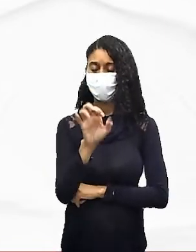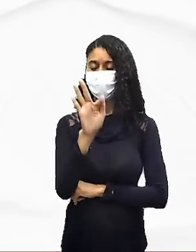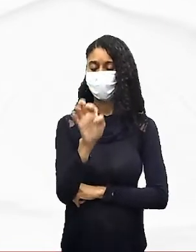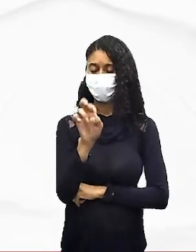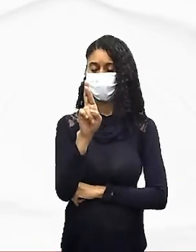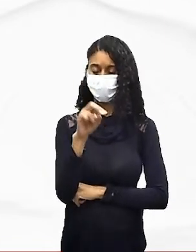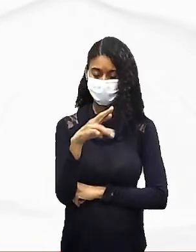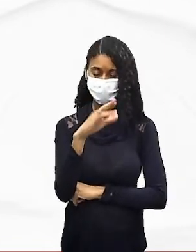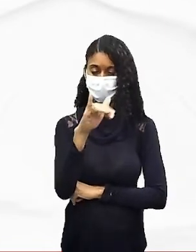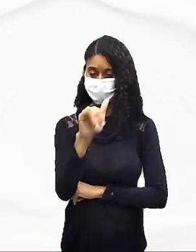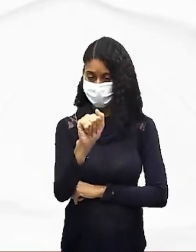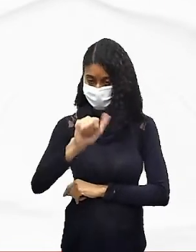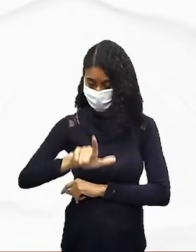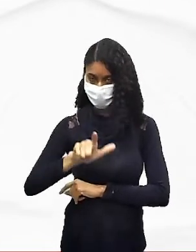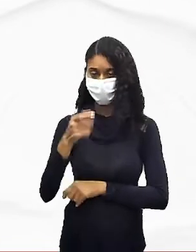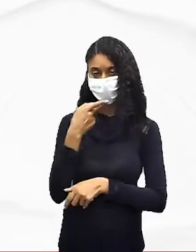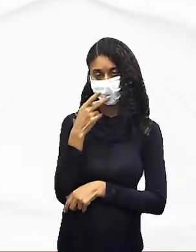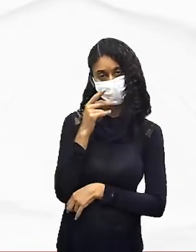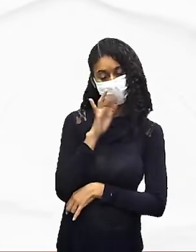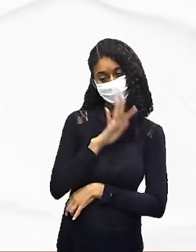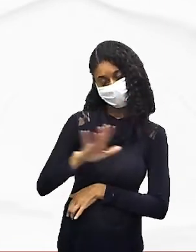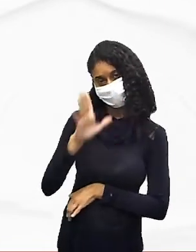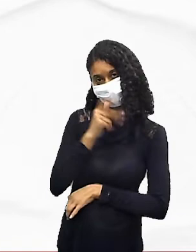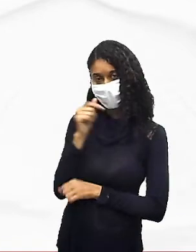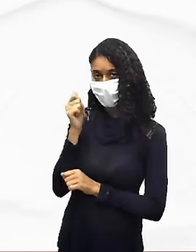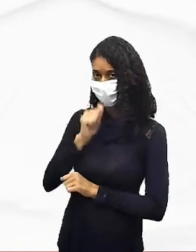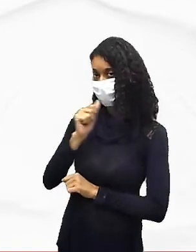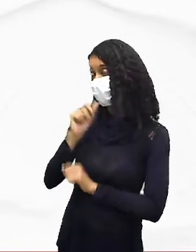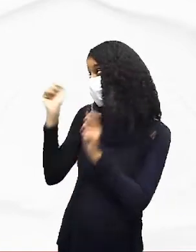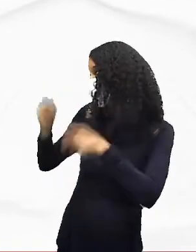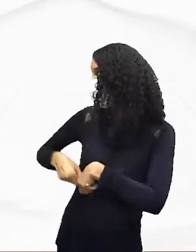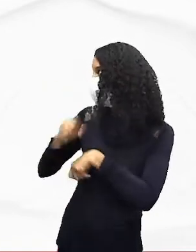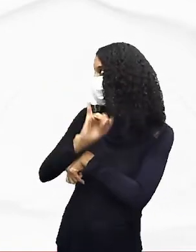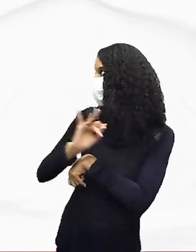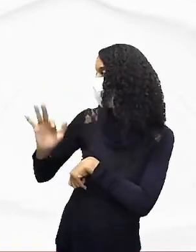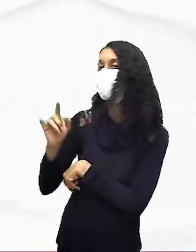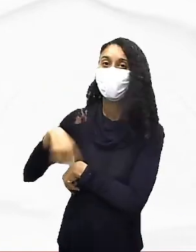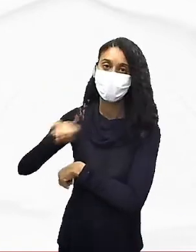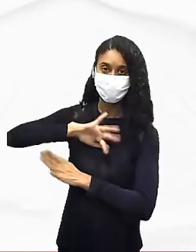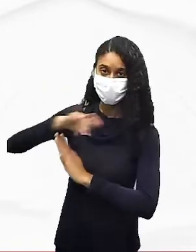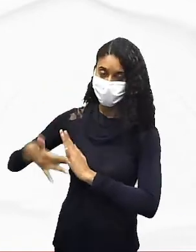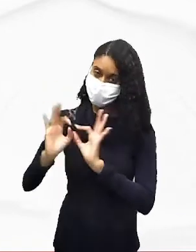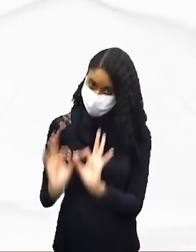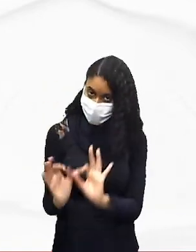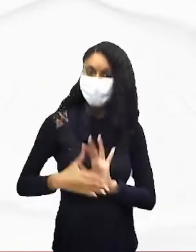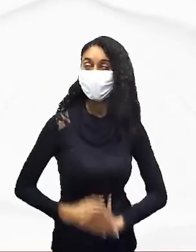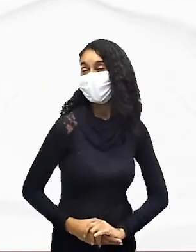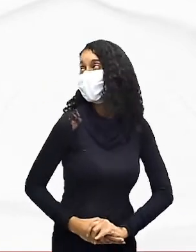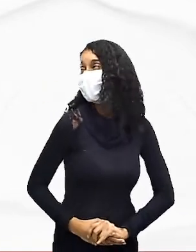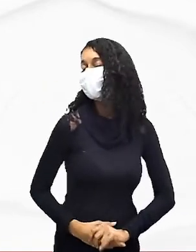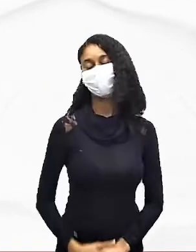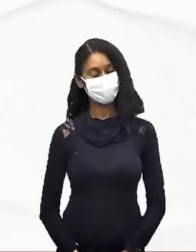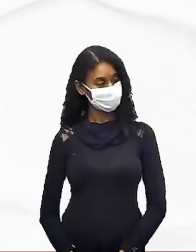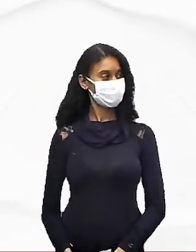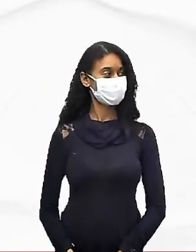referencial. Eu vou dizer bem devagarzinho para que a mocinha possa dizer a você aí com libras, hein? Então,